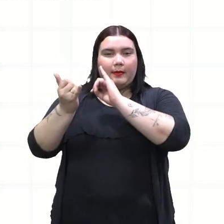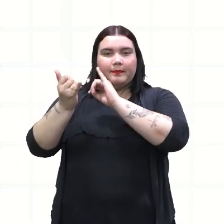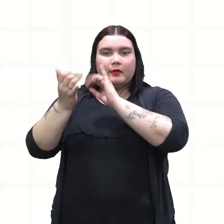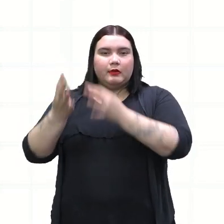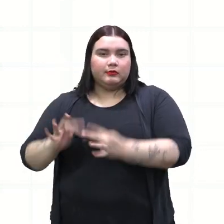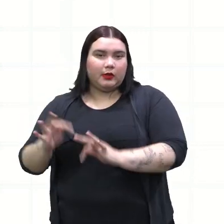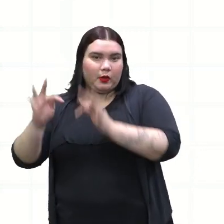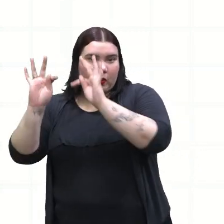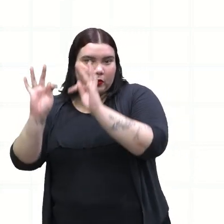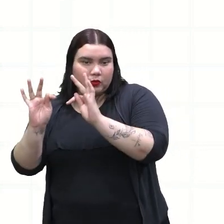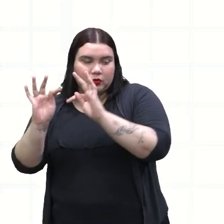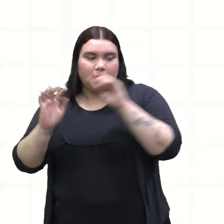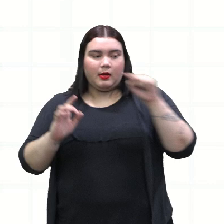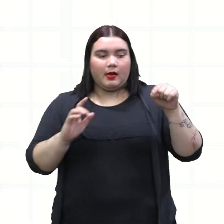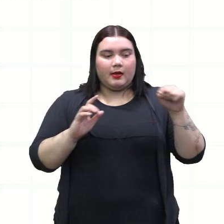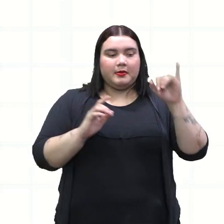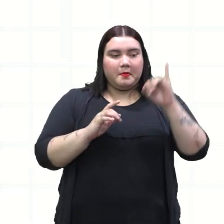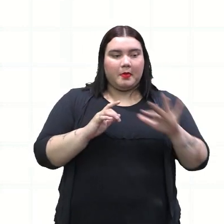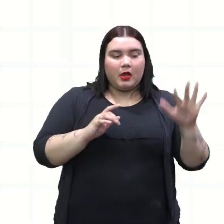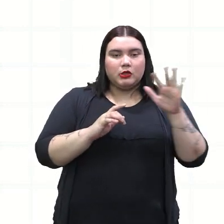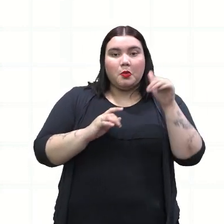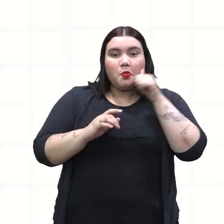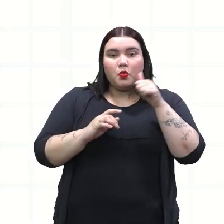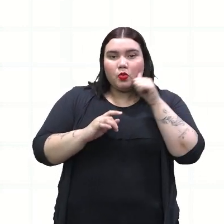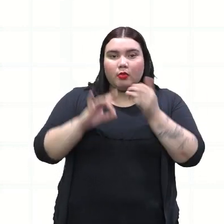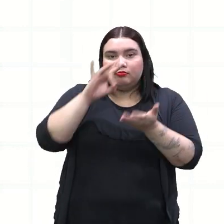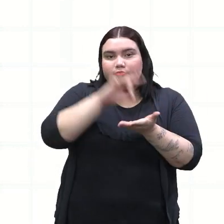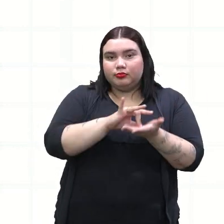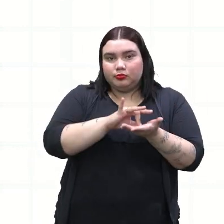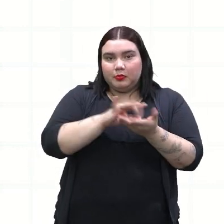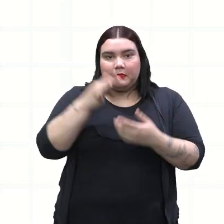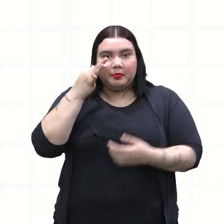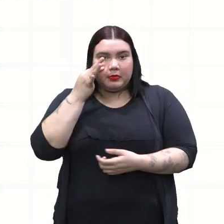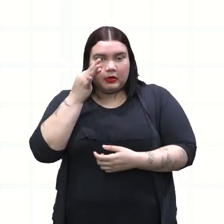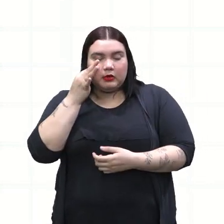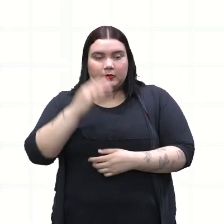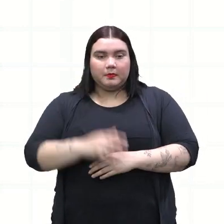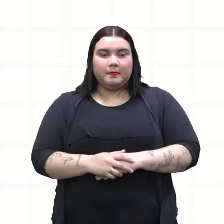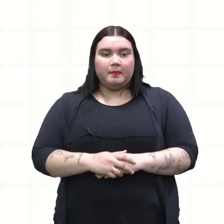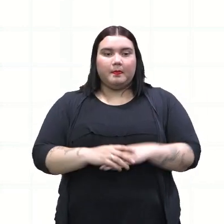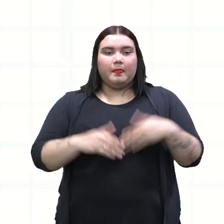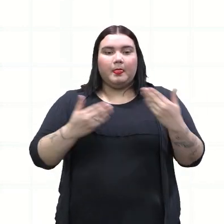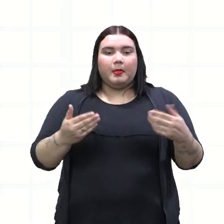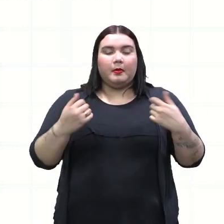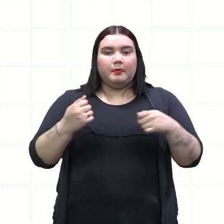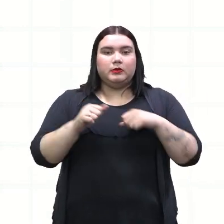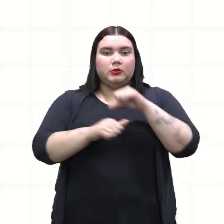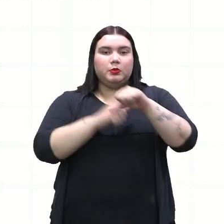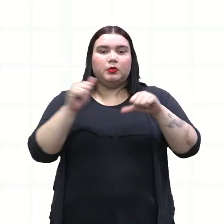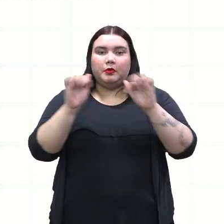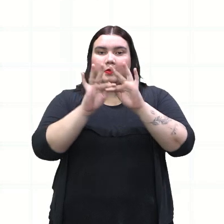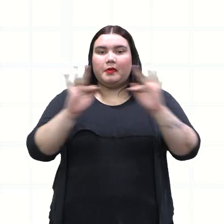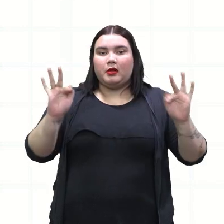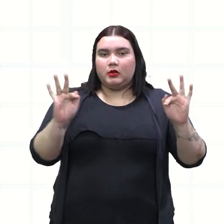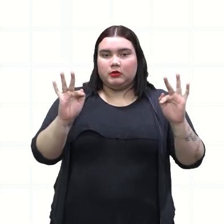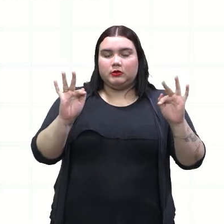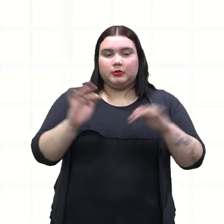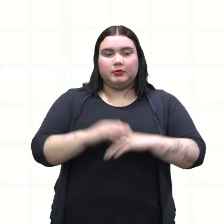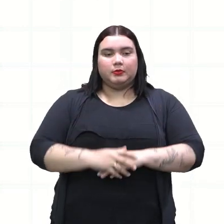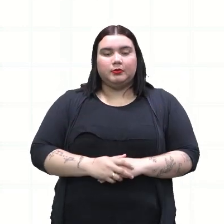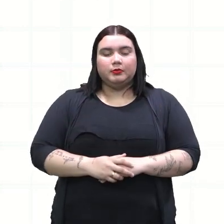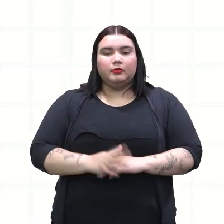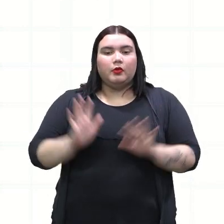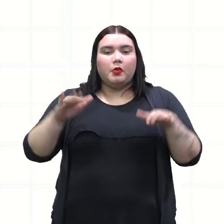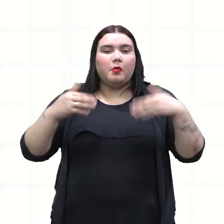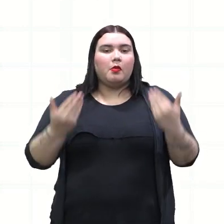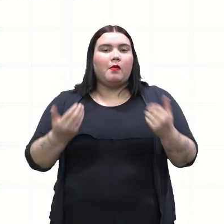os nossos elementos que eu preciso para formar uma frase no futuro da forma interrogativa, ok? Então, quais